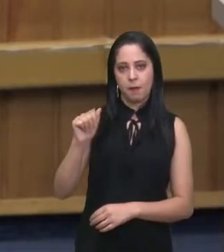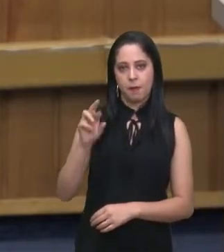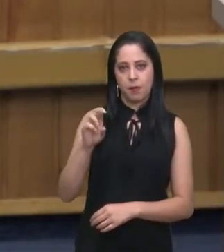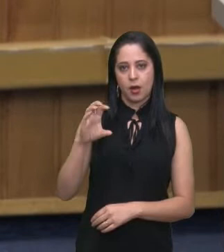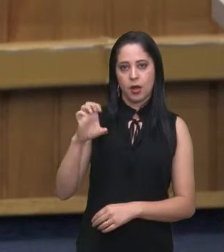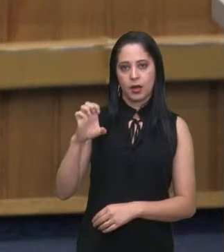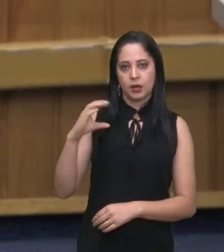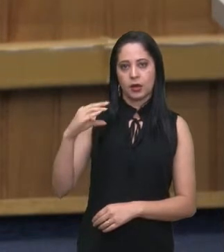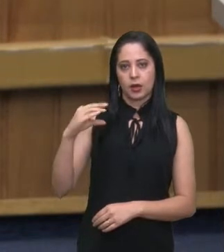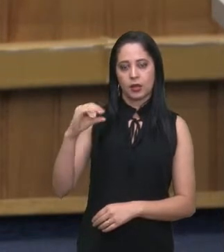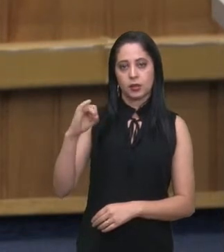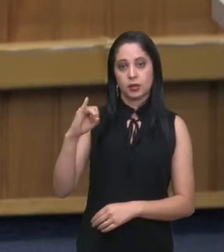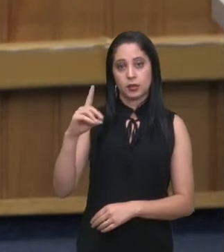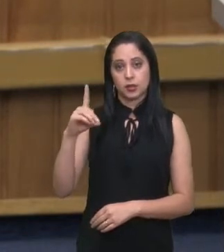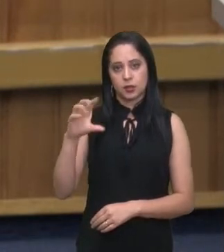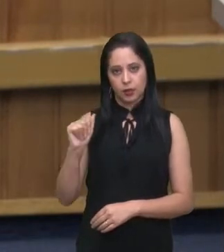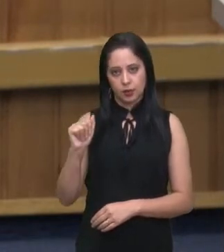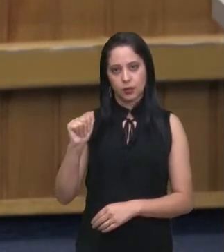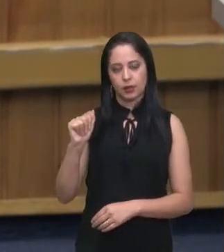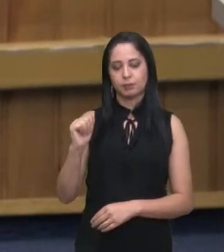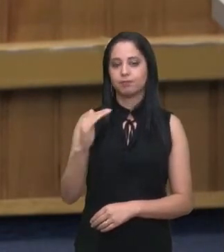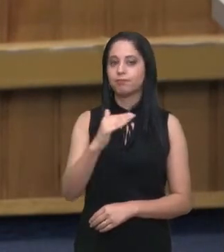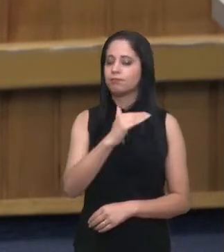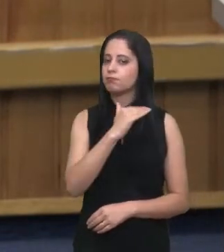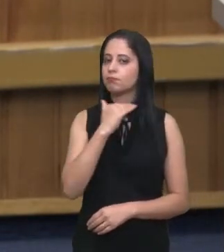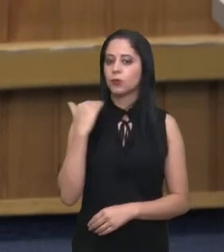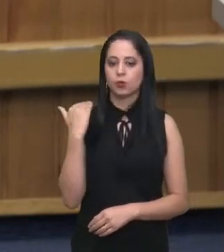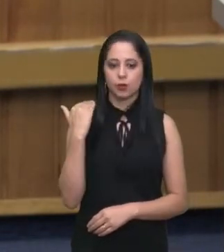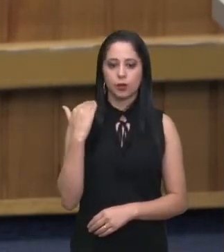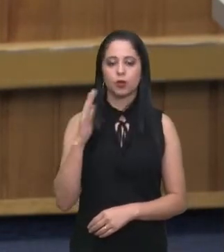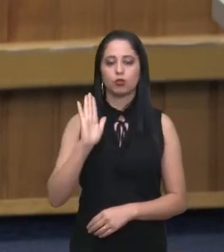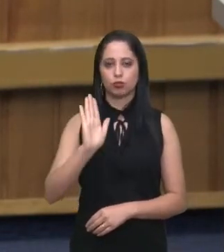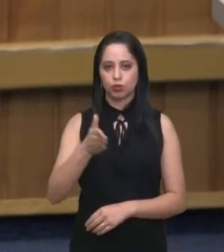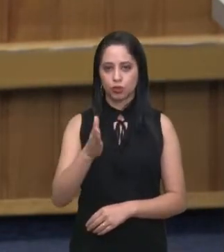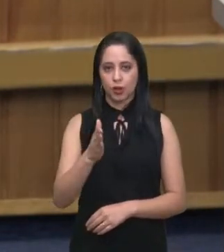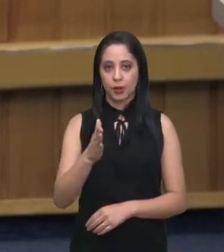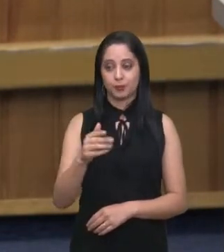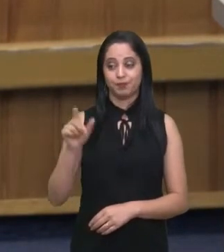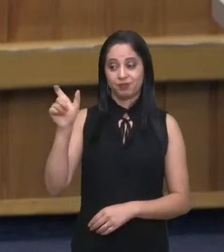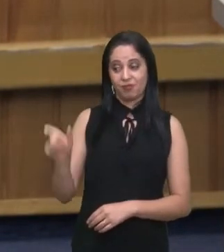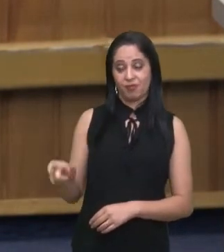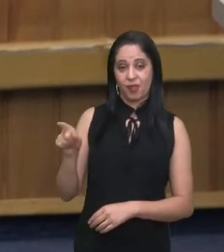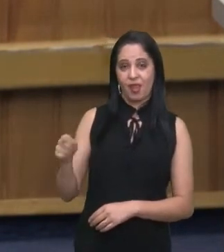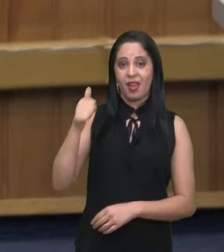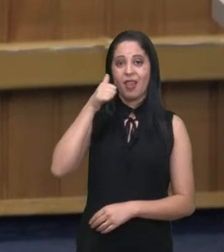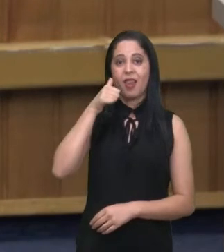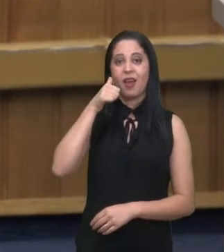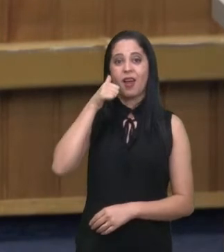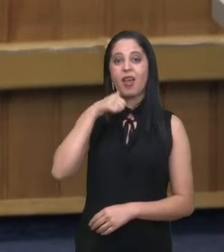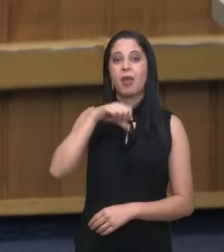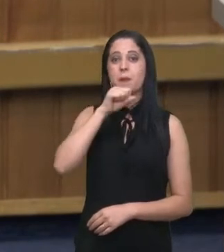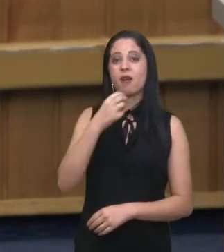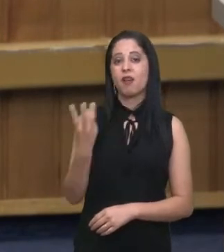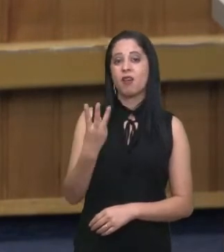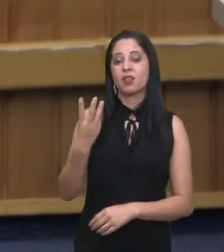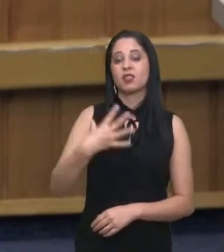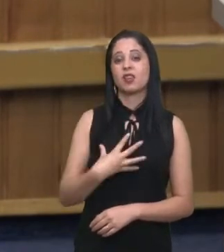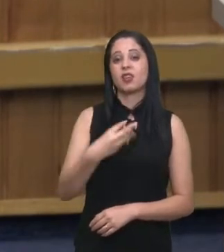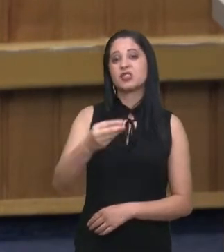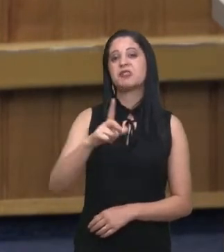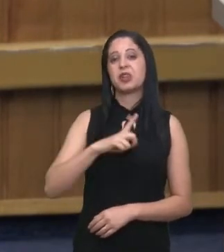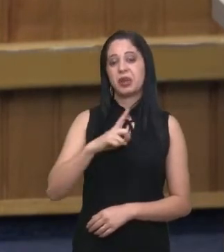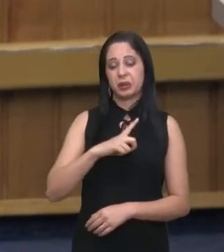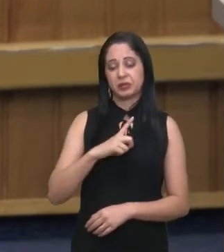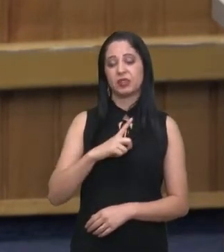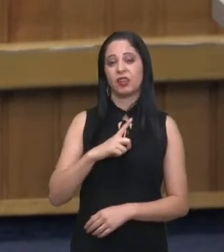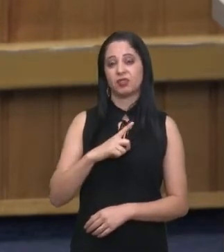dona Cida, viúva do senhor Jaci, mãe de 3 filhos, né, que morava com sua filha e